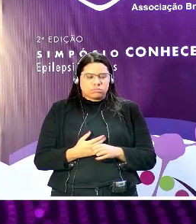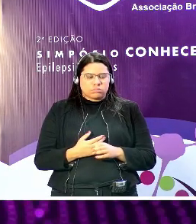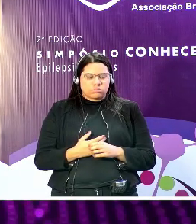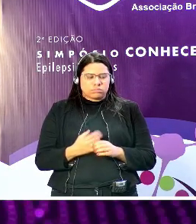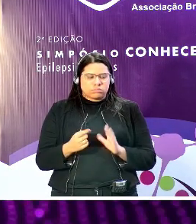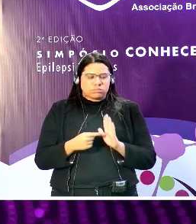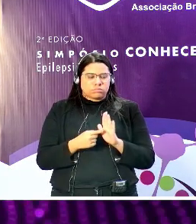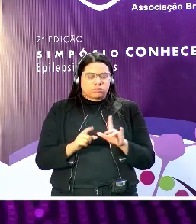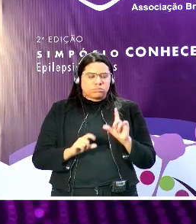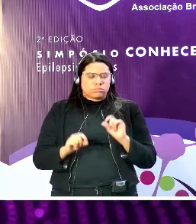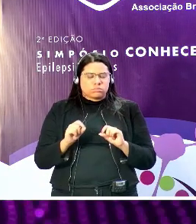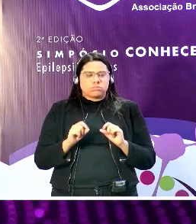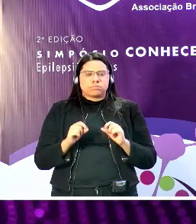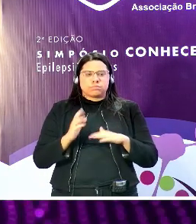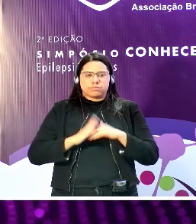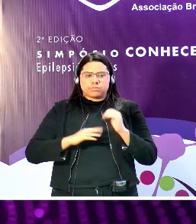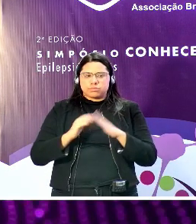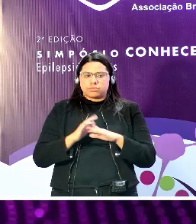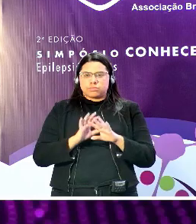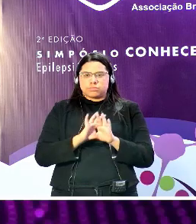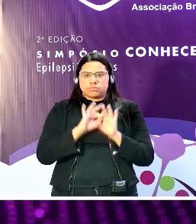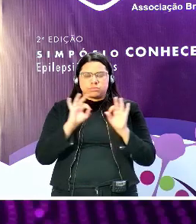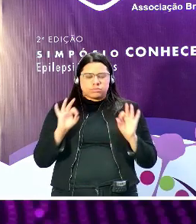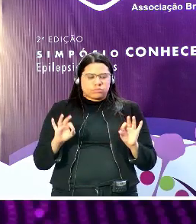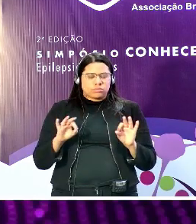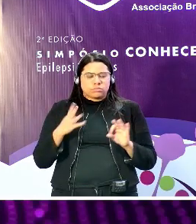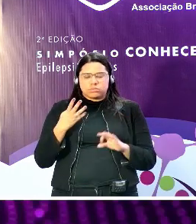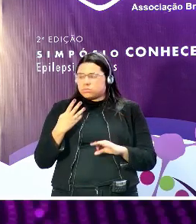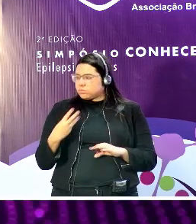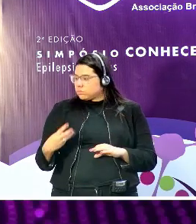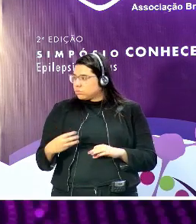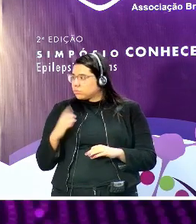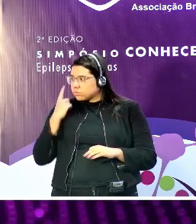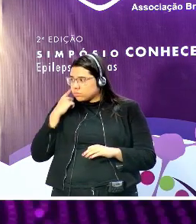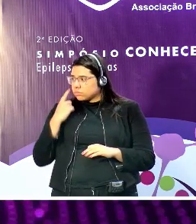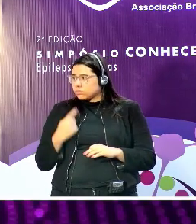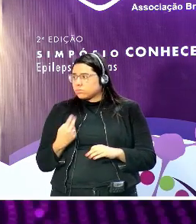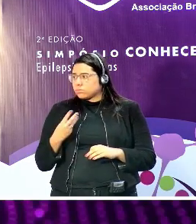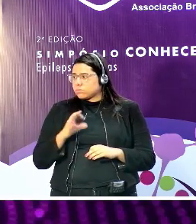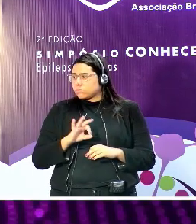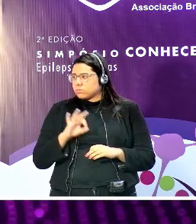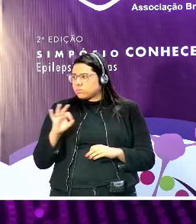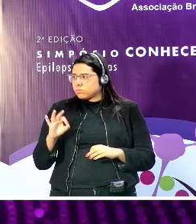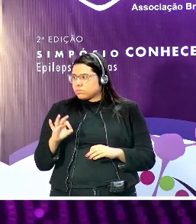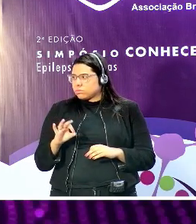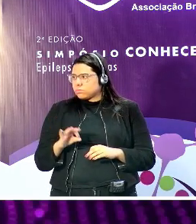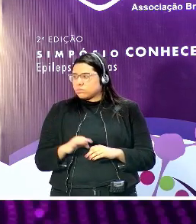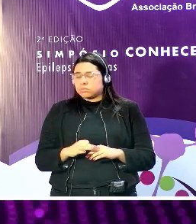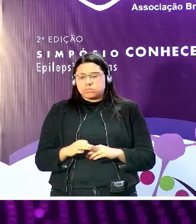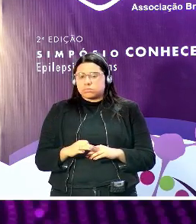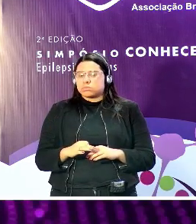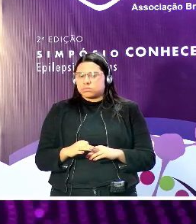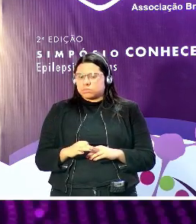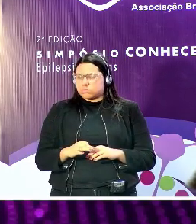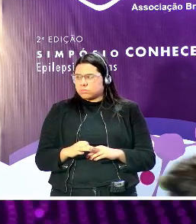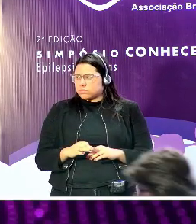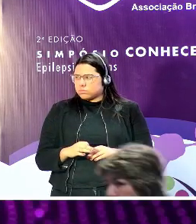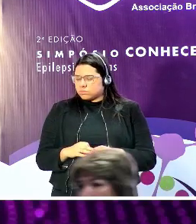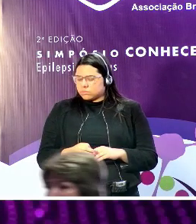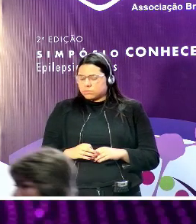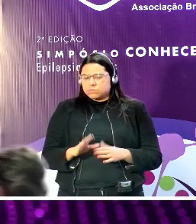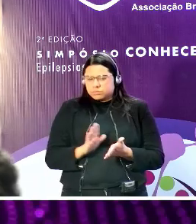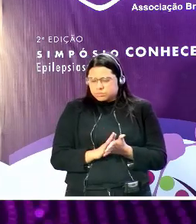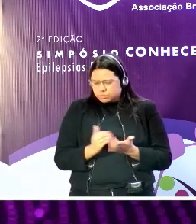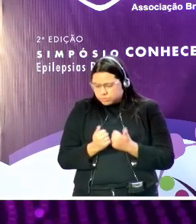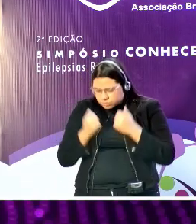mostrado uma eficácia excelente em 43% de redução nesses pacientes, e os números